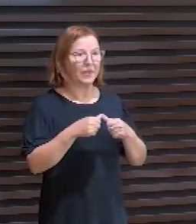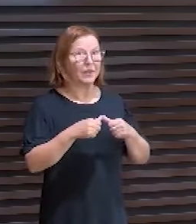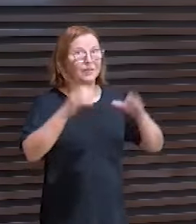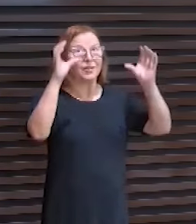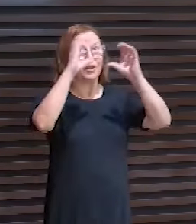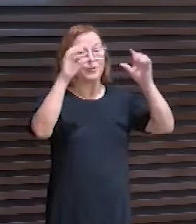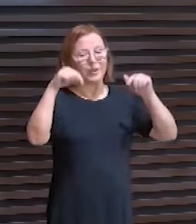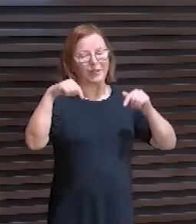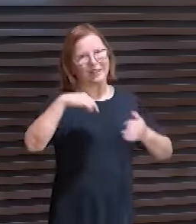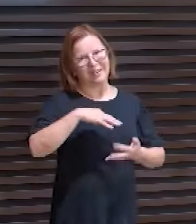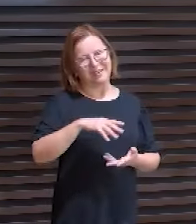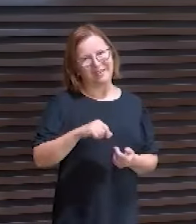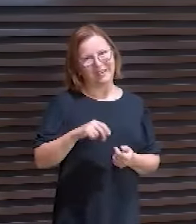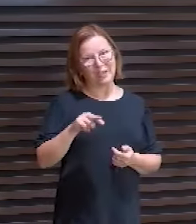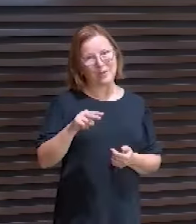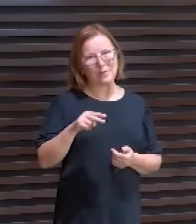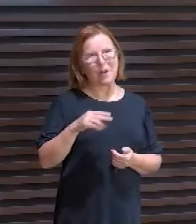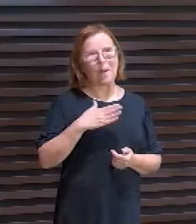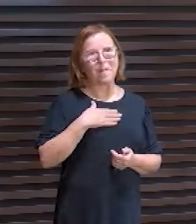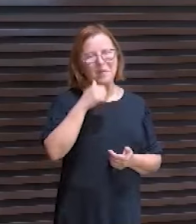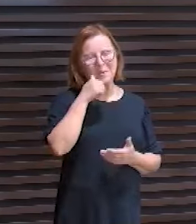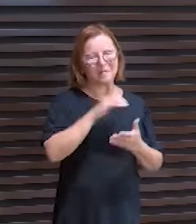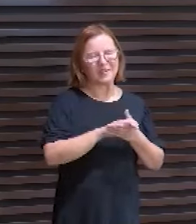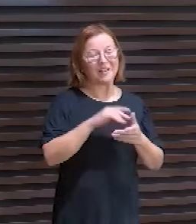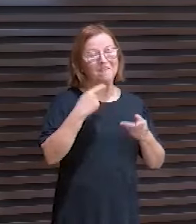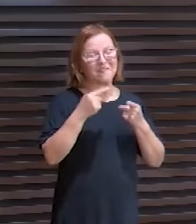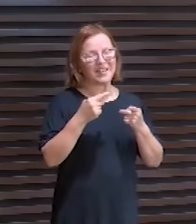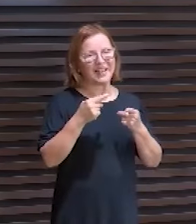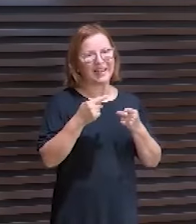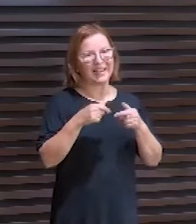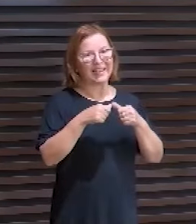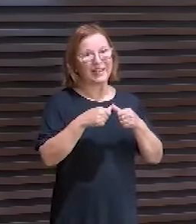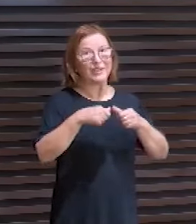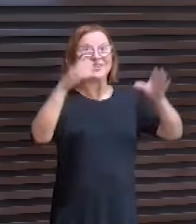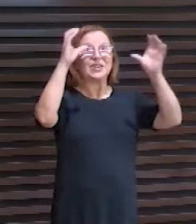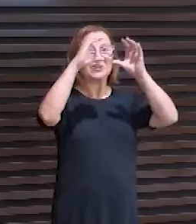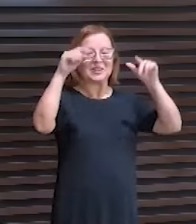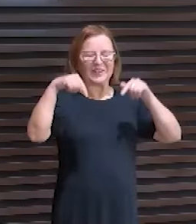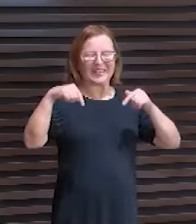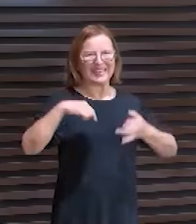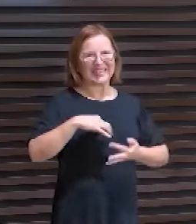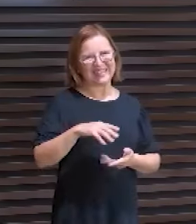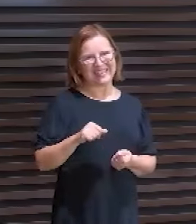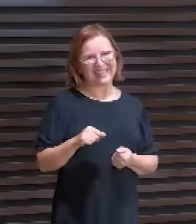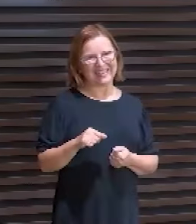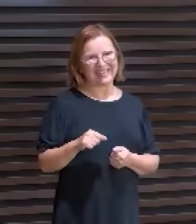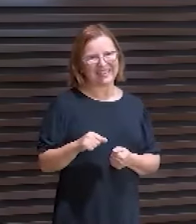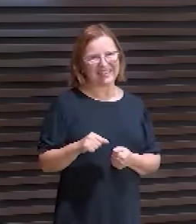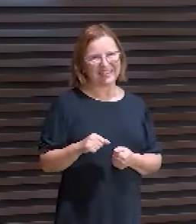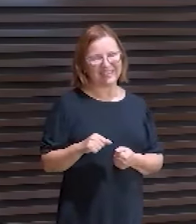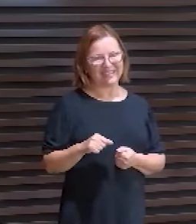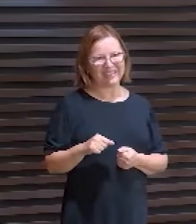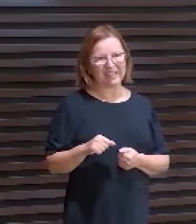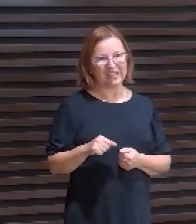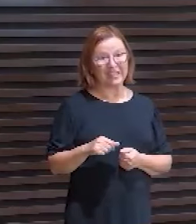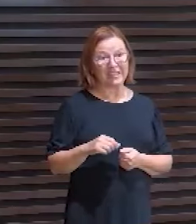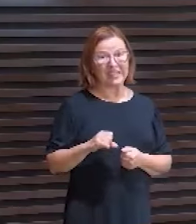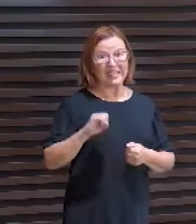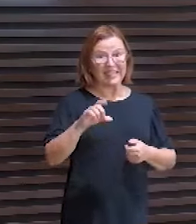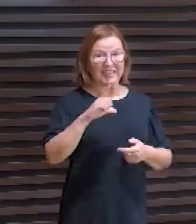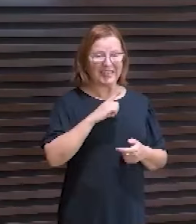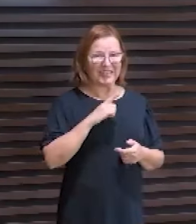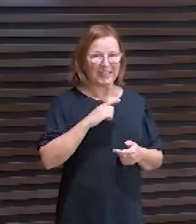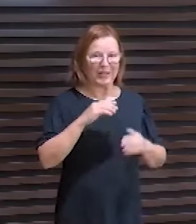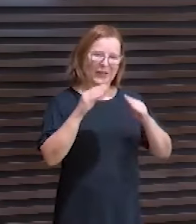terra gente como diz a minha esposa é o céu na terra quando existe uma casa que tem o